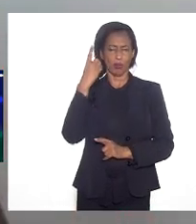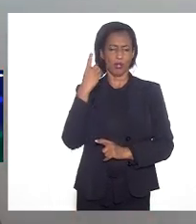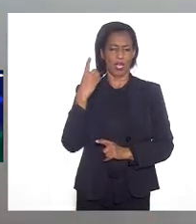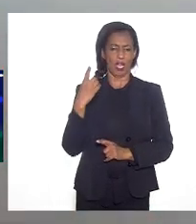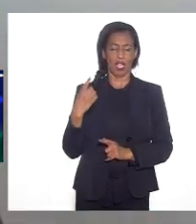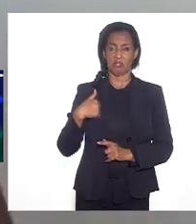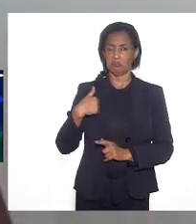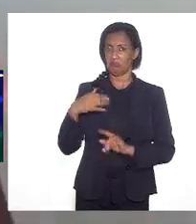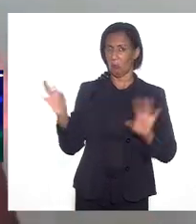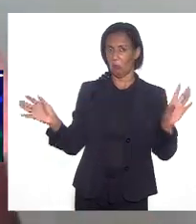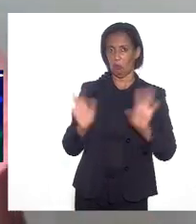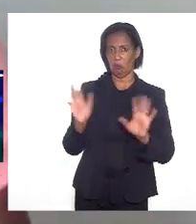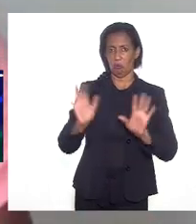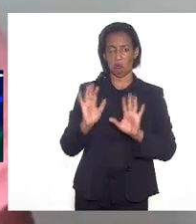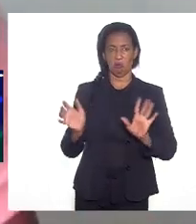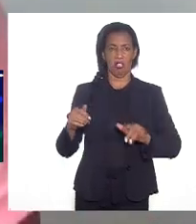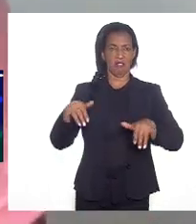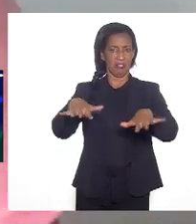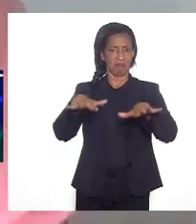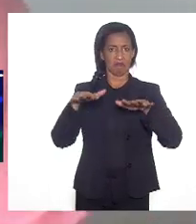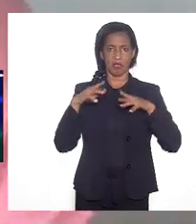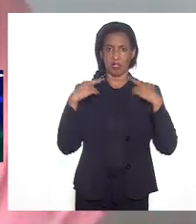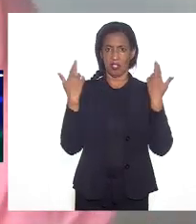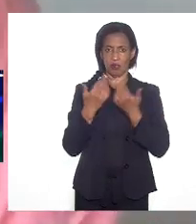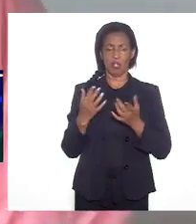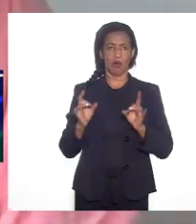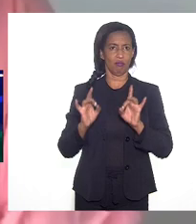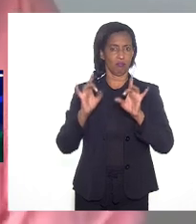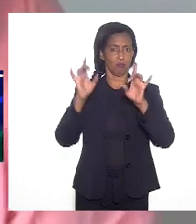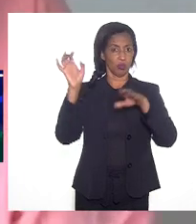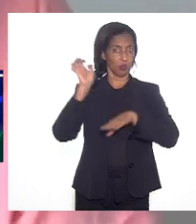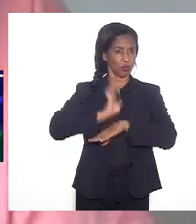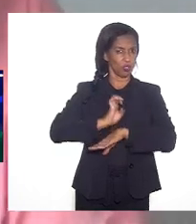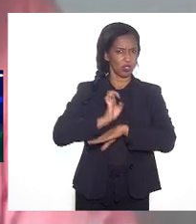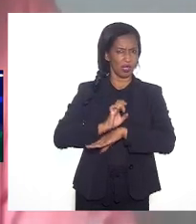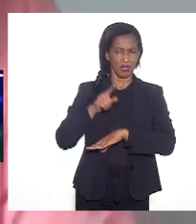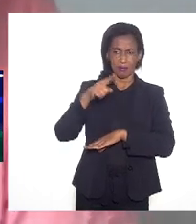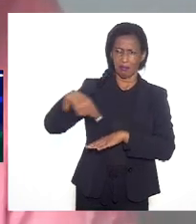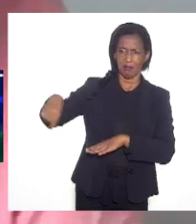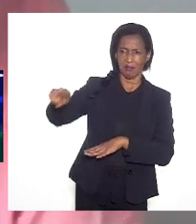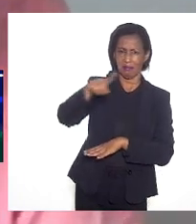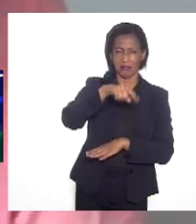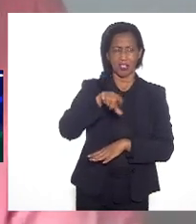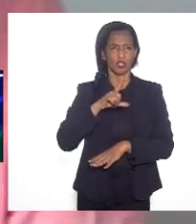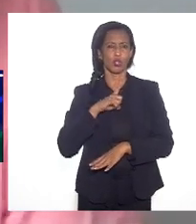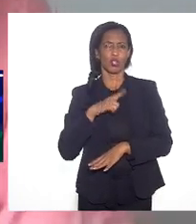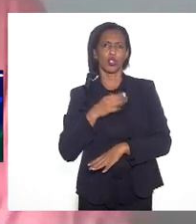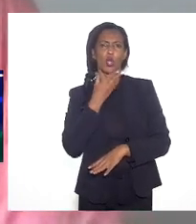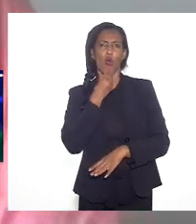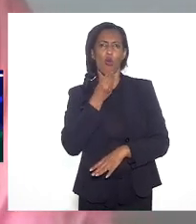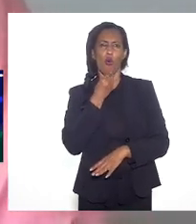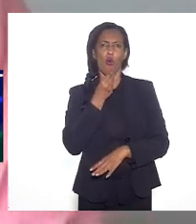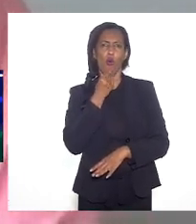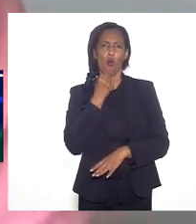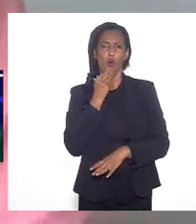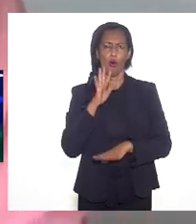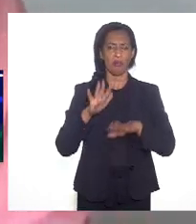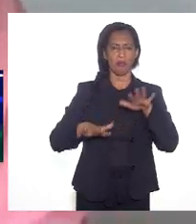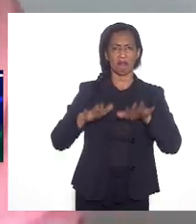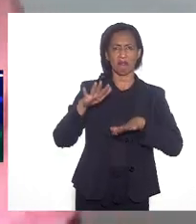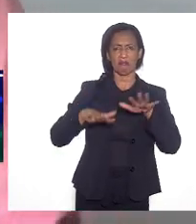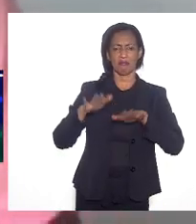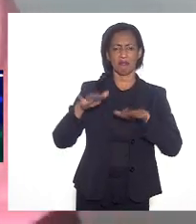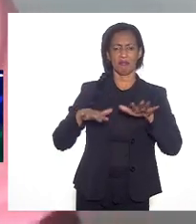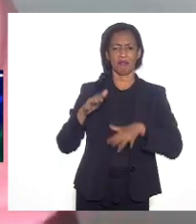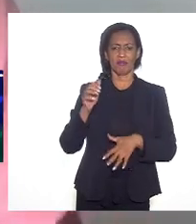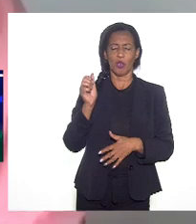era a nossa Assembleia do Estado. Mas ali só tinham homens, né? E sua grande maioria, o que aparentava mesmo o ar